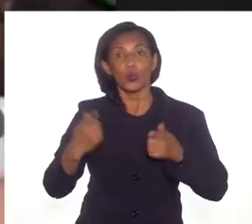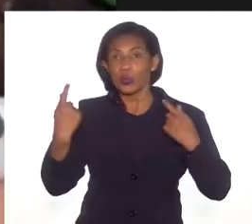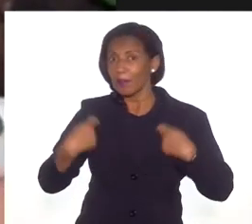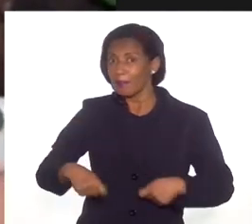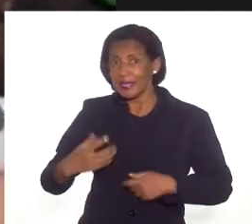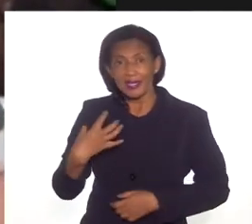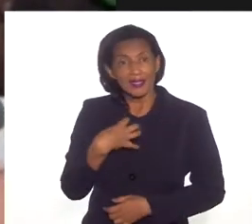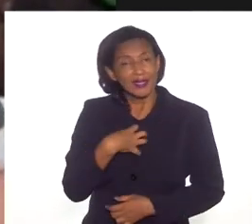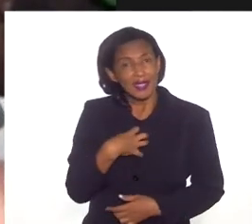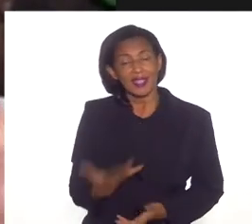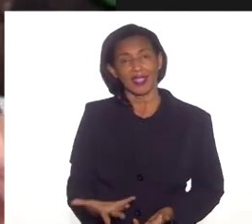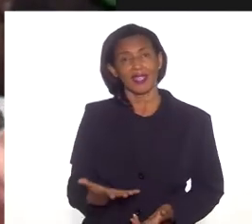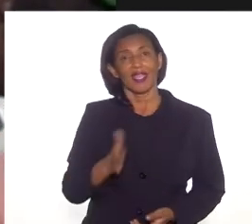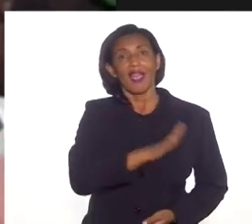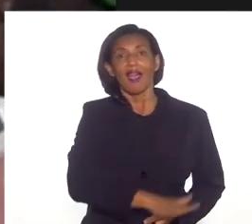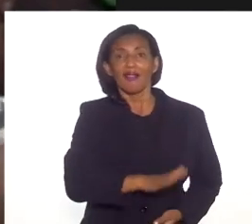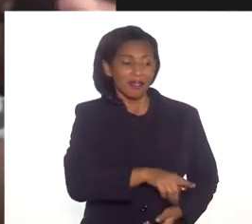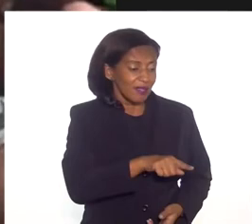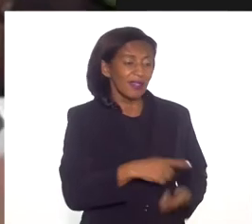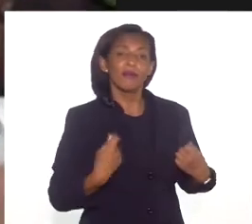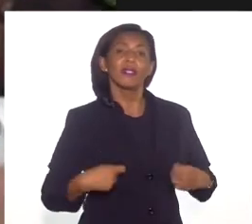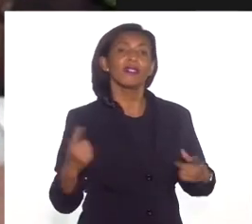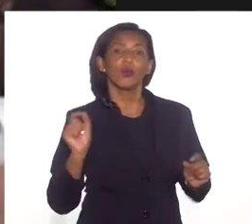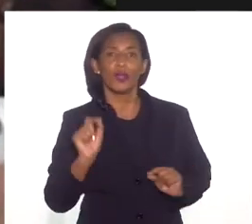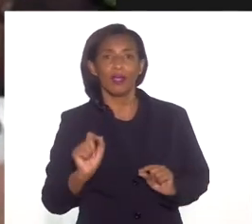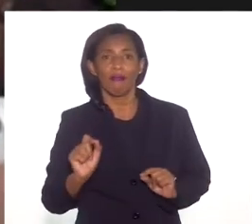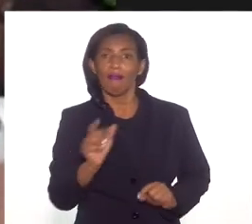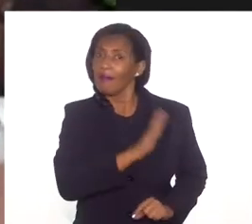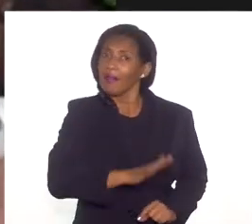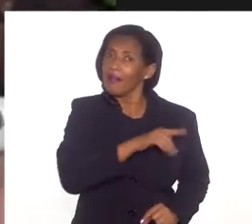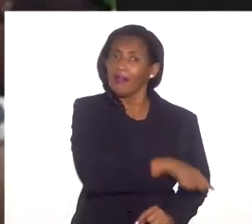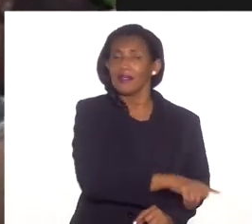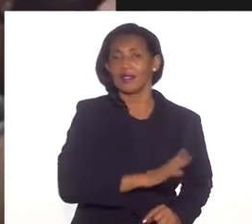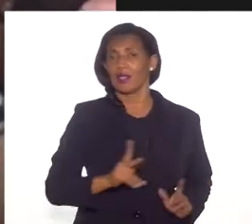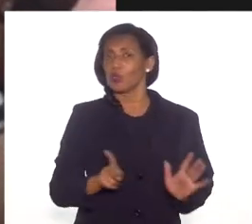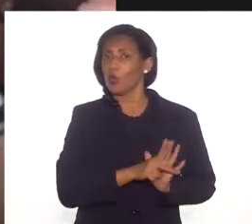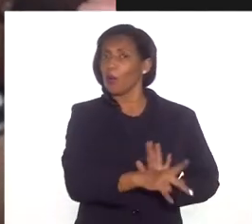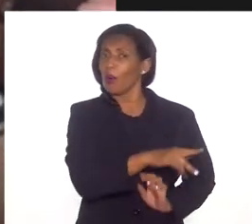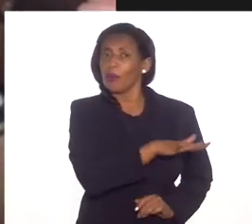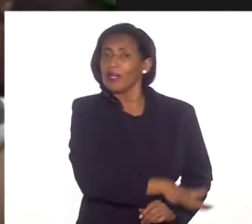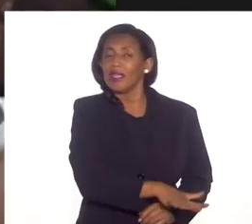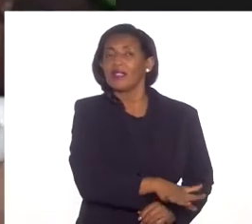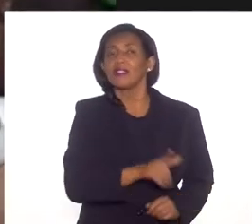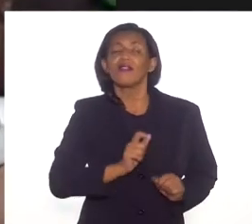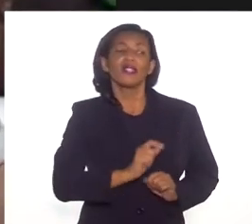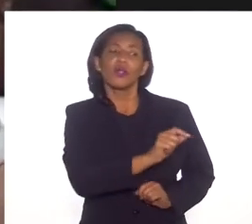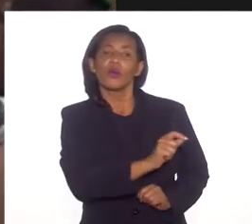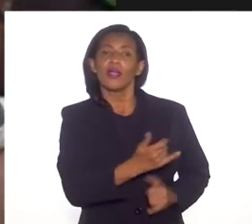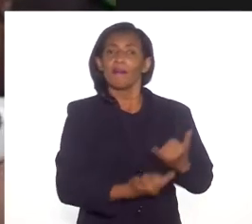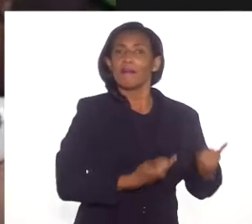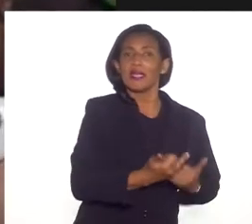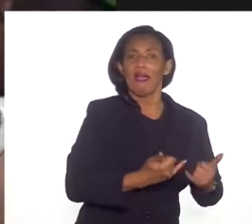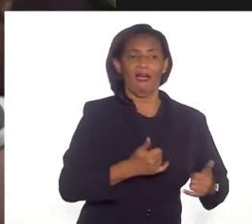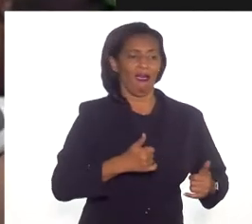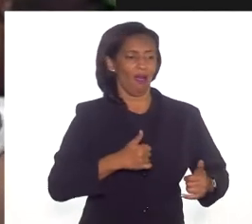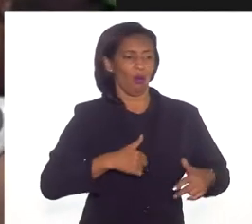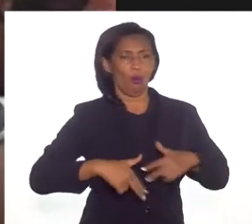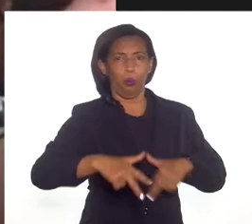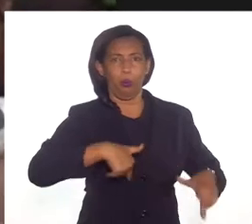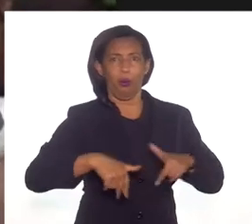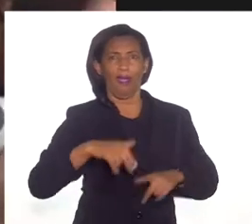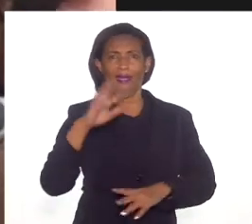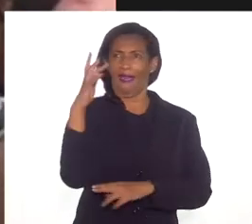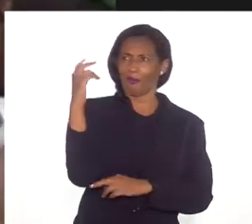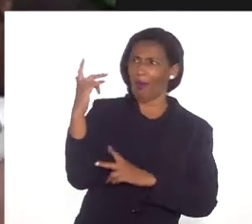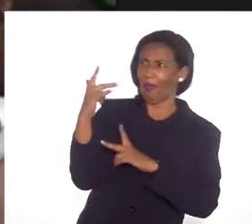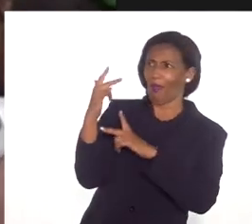precisa ser. E o que uma criança precisa ser? Criança. E o que uma criança precisa fazer? Brincar, correr, subir na